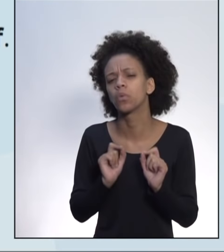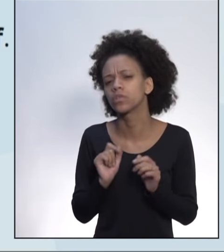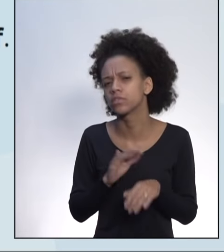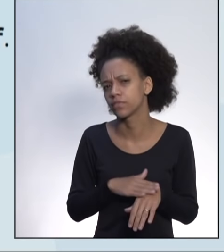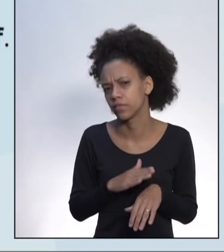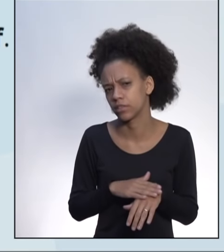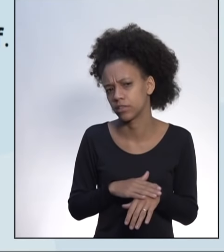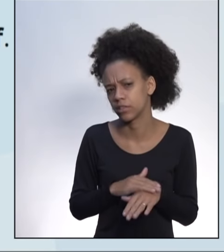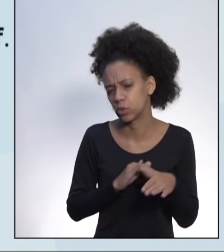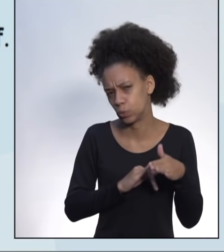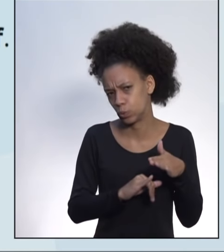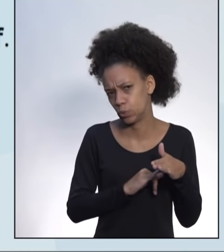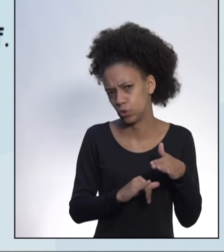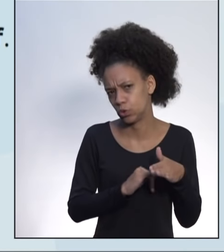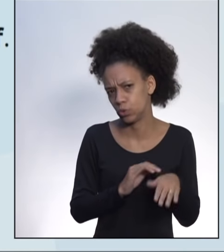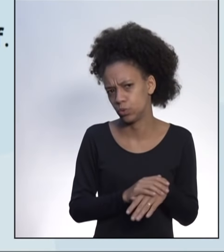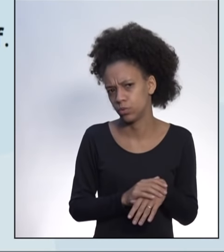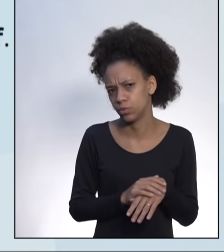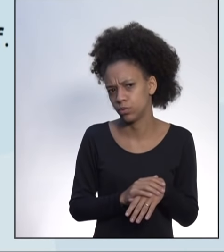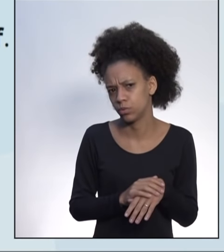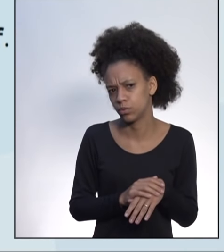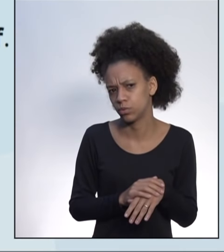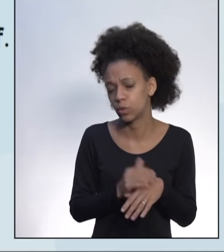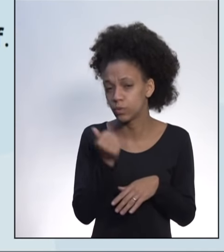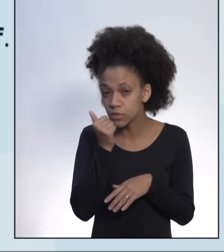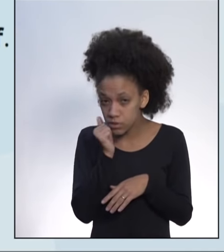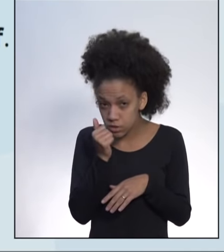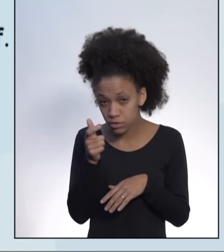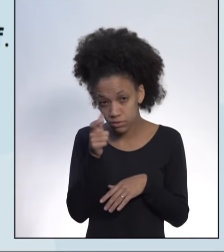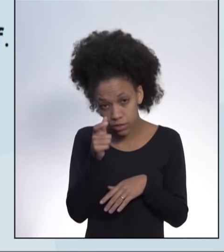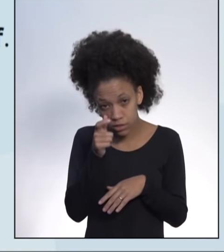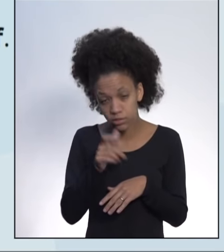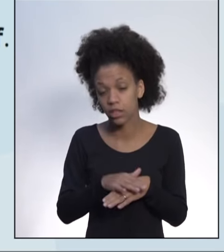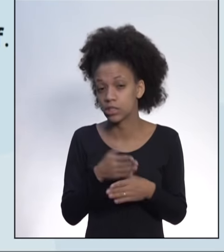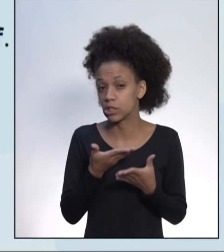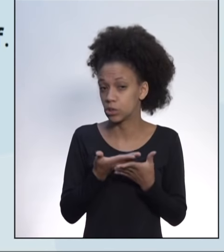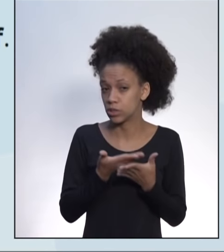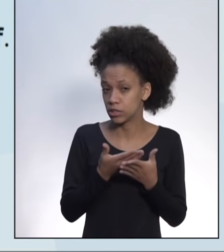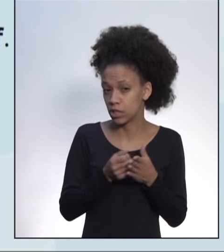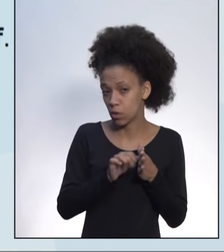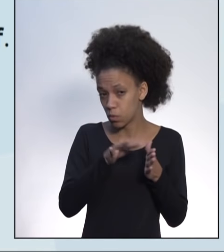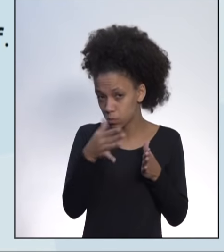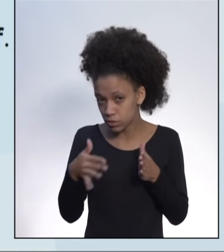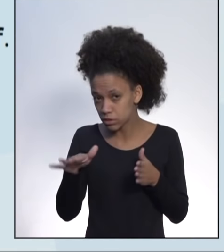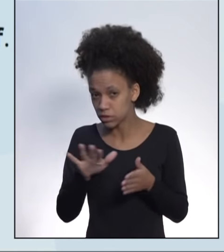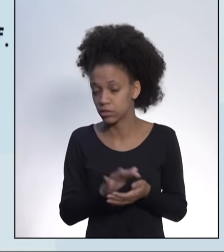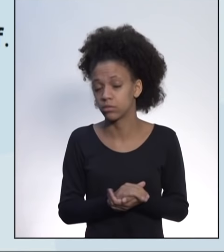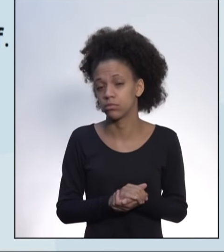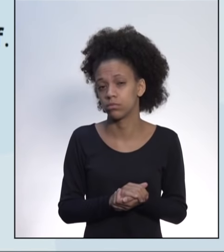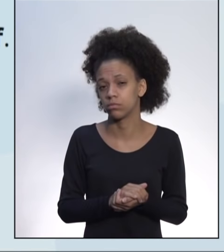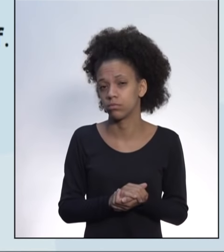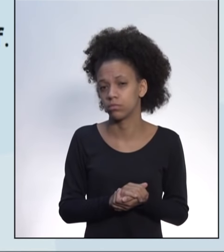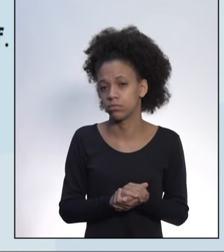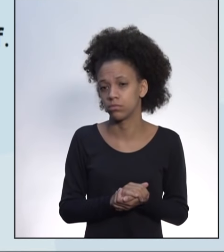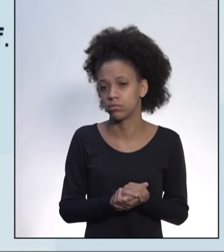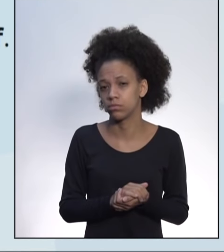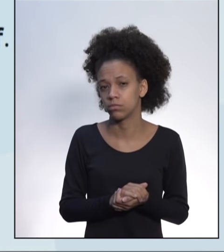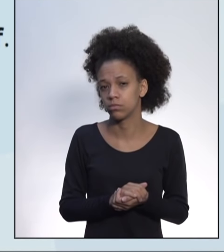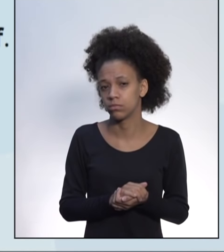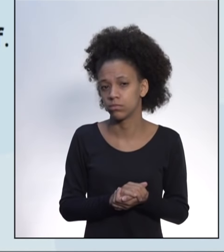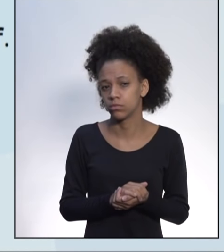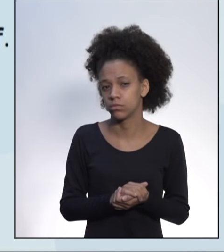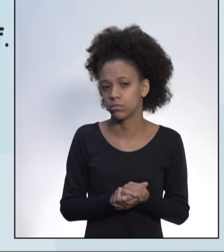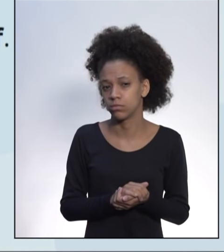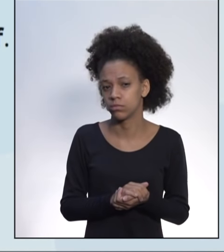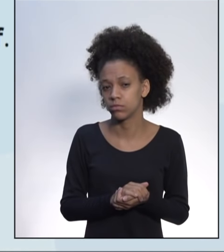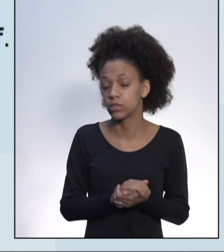fazem lá no instituto oceanográfico os cientistas estão interessados em estudar o oceano a ver mini